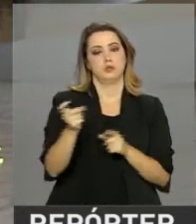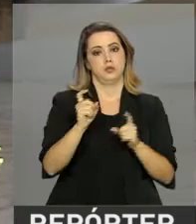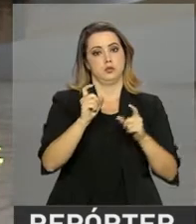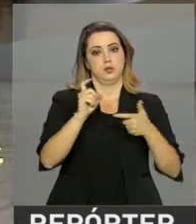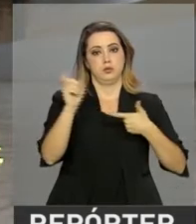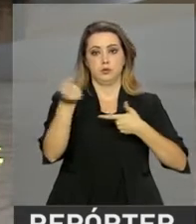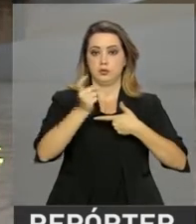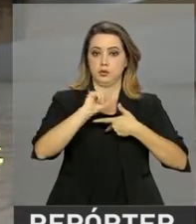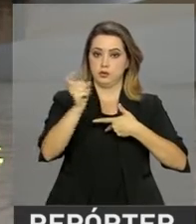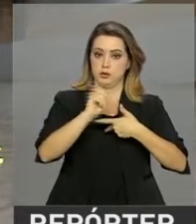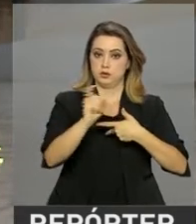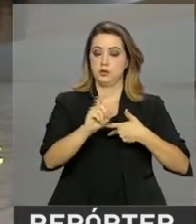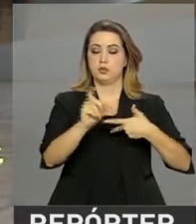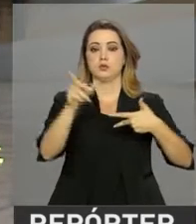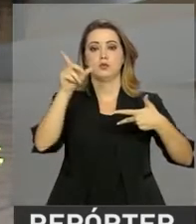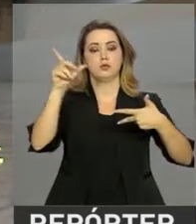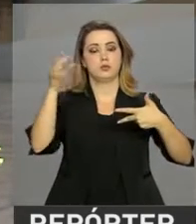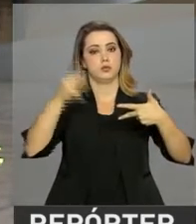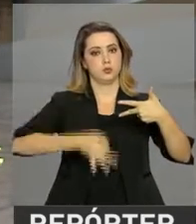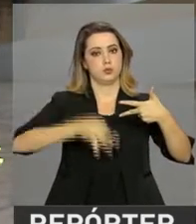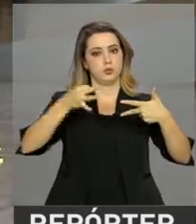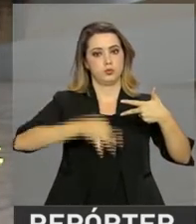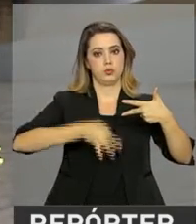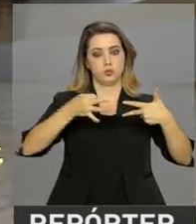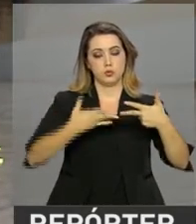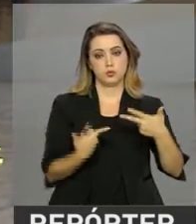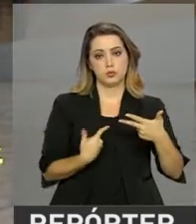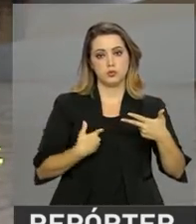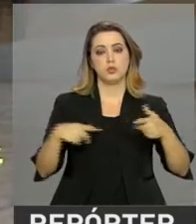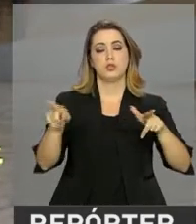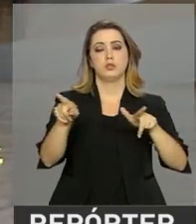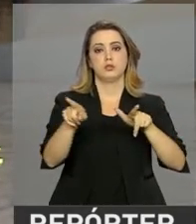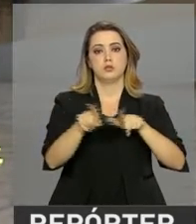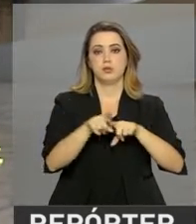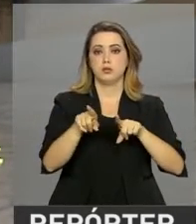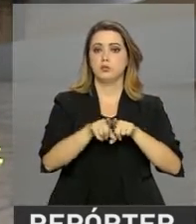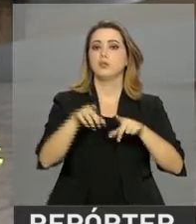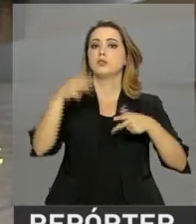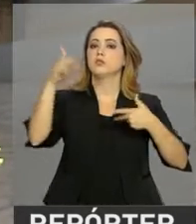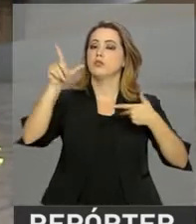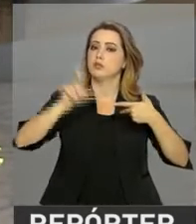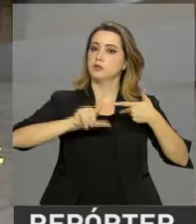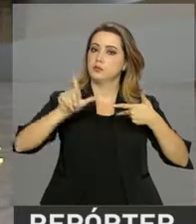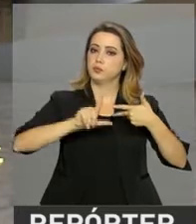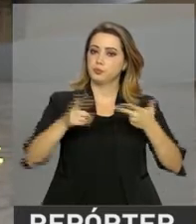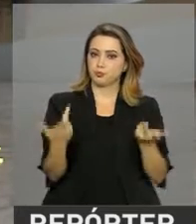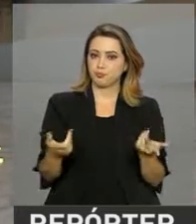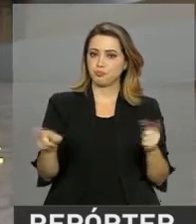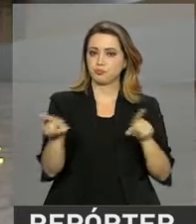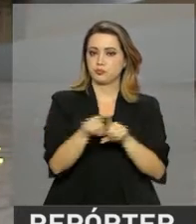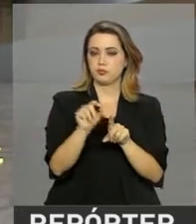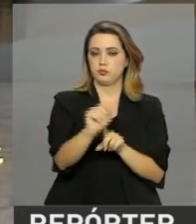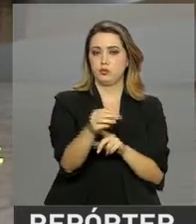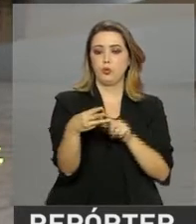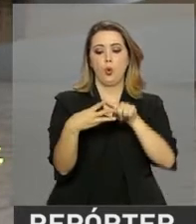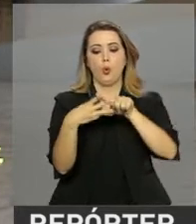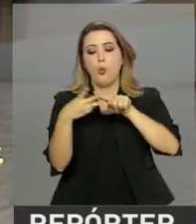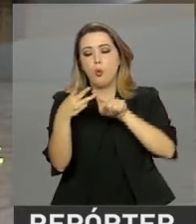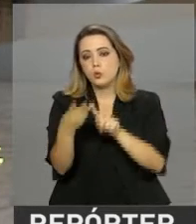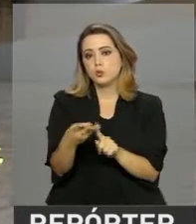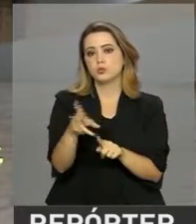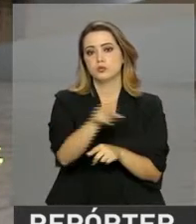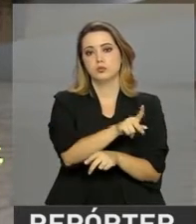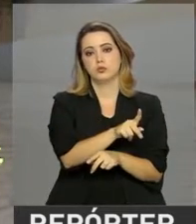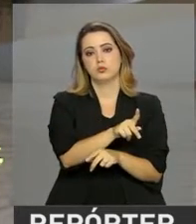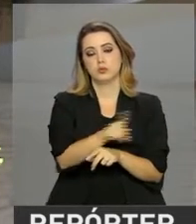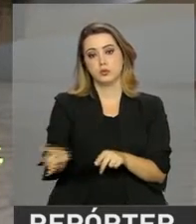caso o presidente Michel Temer, do Judiciário, a presidente do Supremo Tribunal Federal, Carmen Lúcia, e do Congresso Nacional,